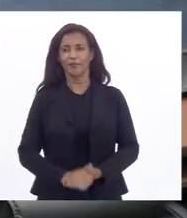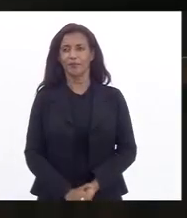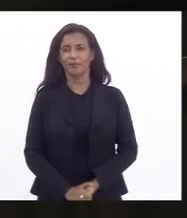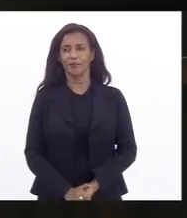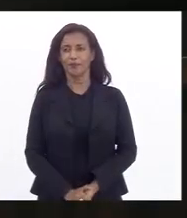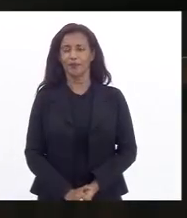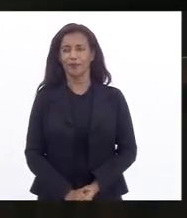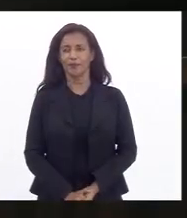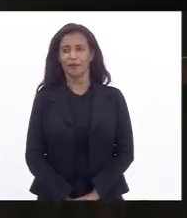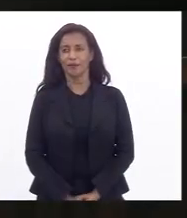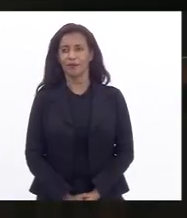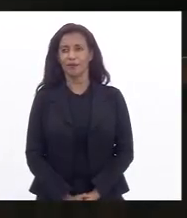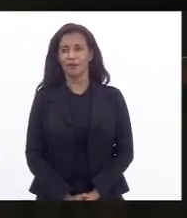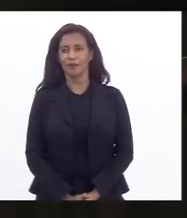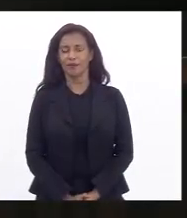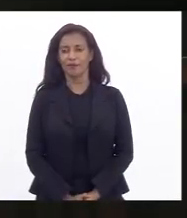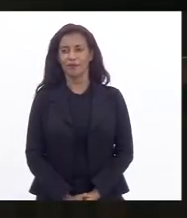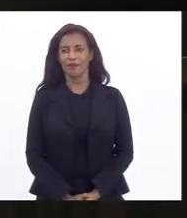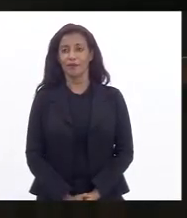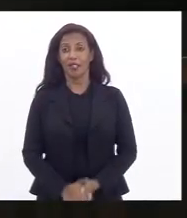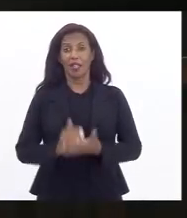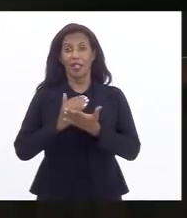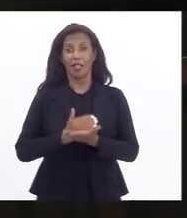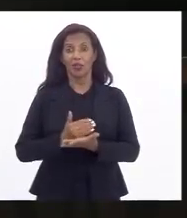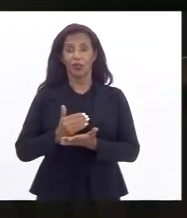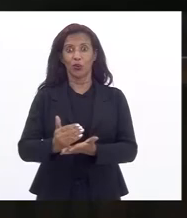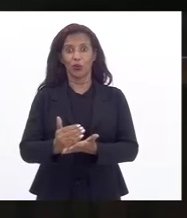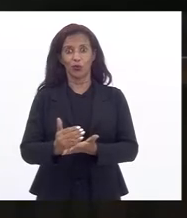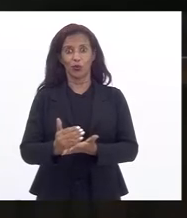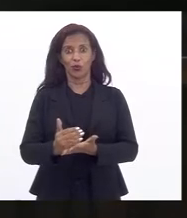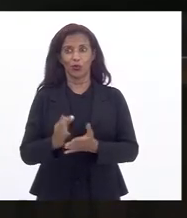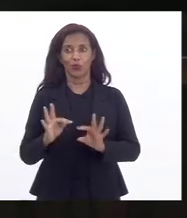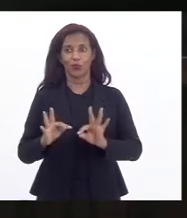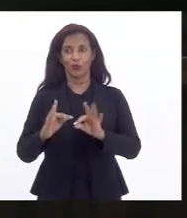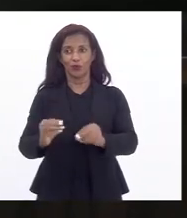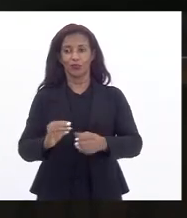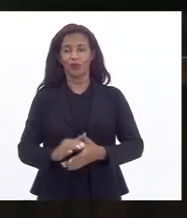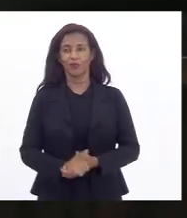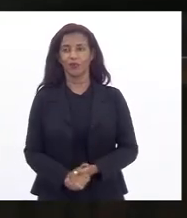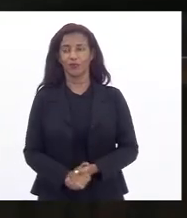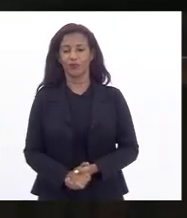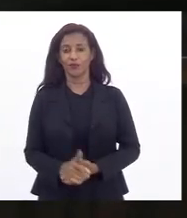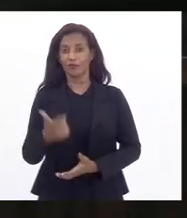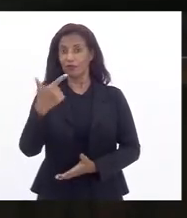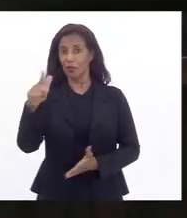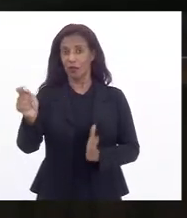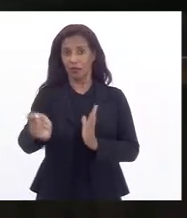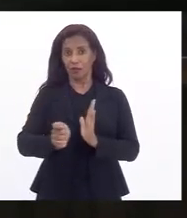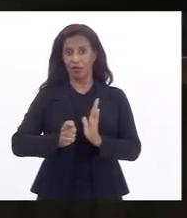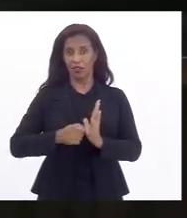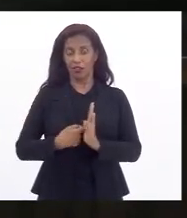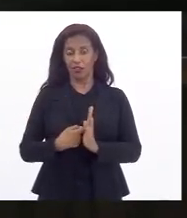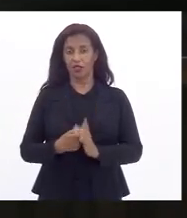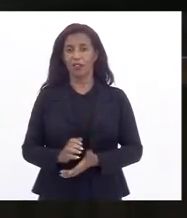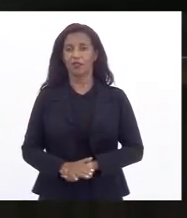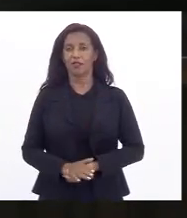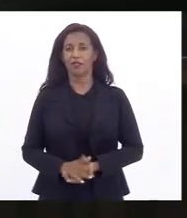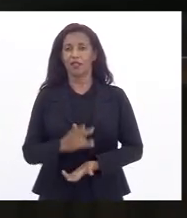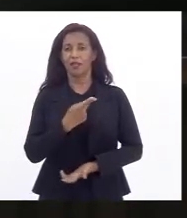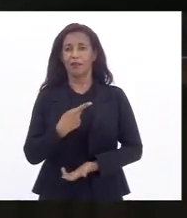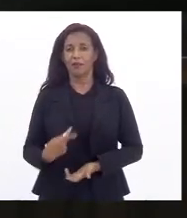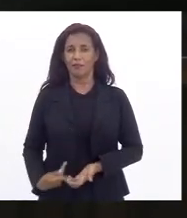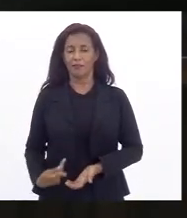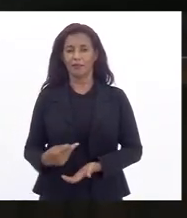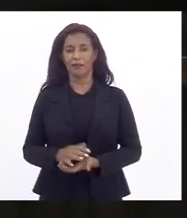viva a educação é de onde parte tudo e não havendo mais oradores inscritos a